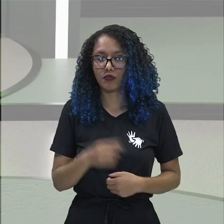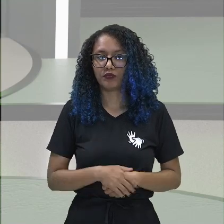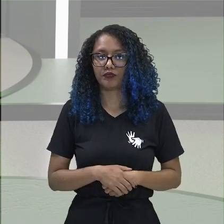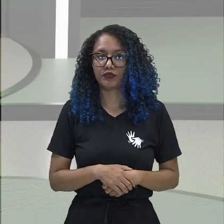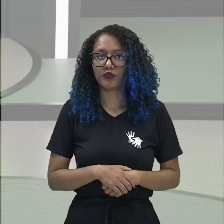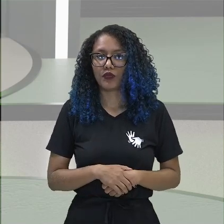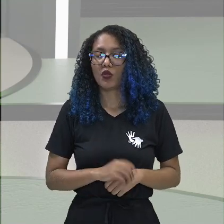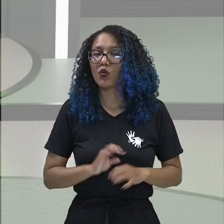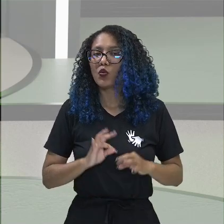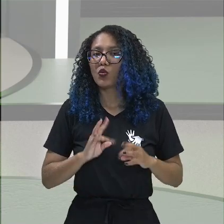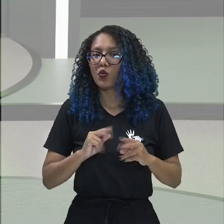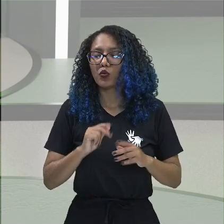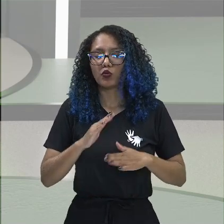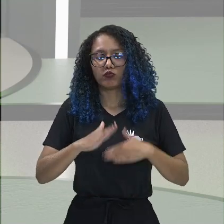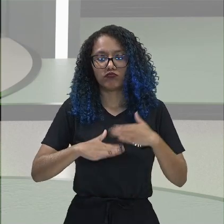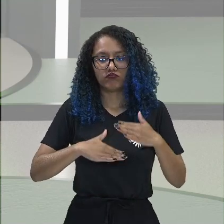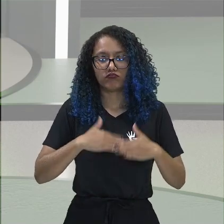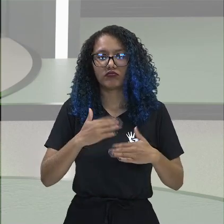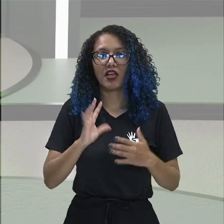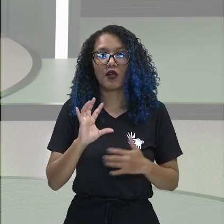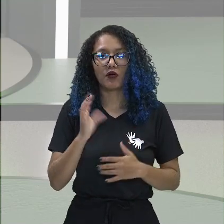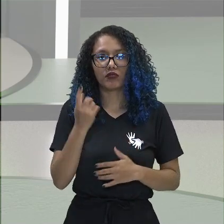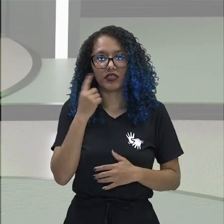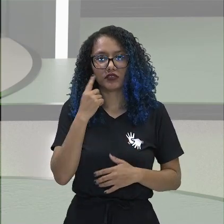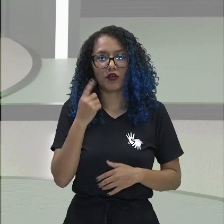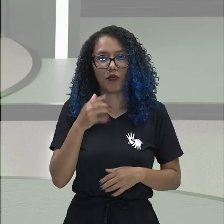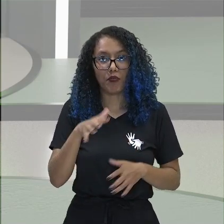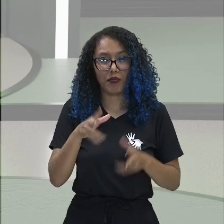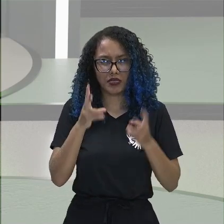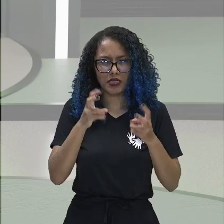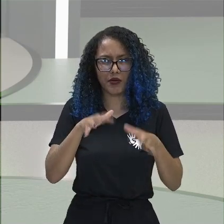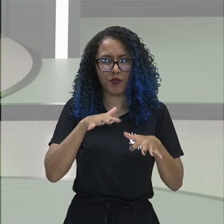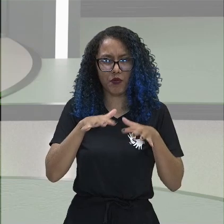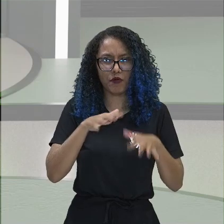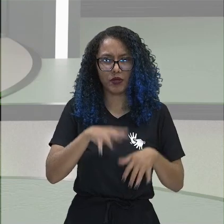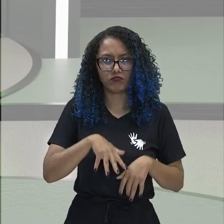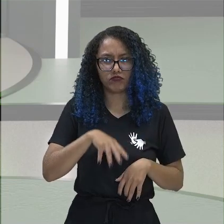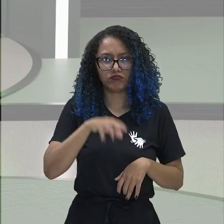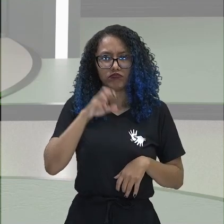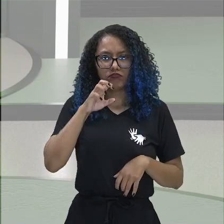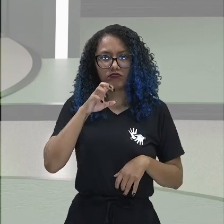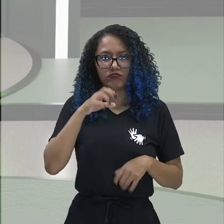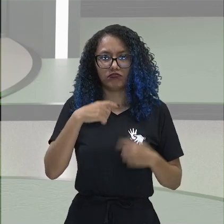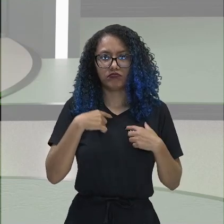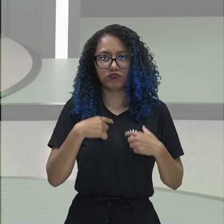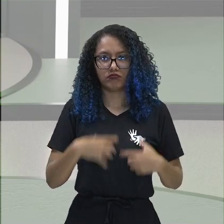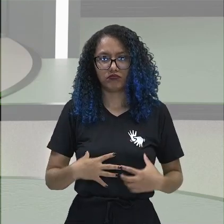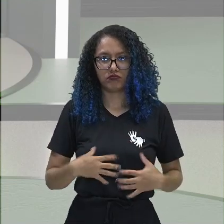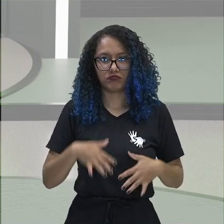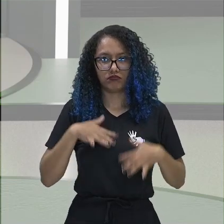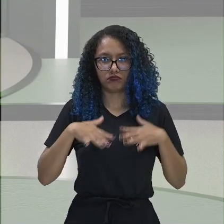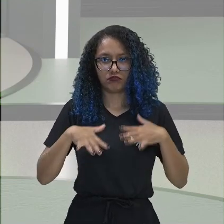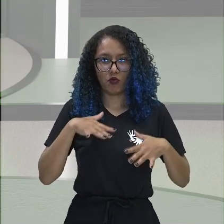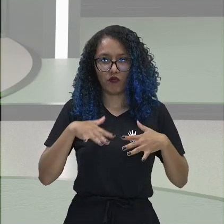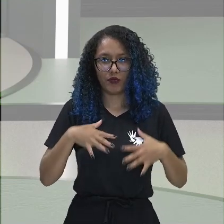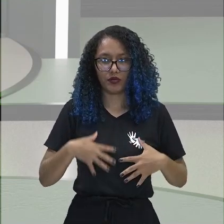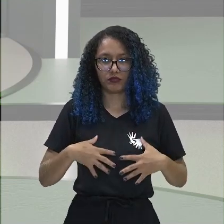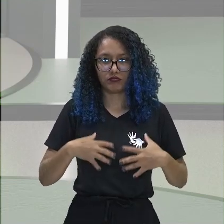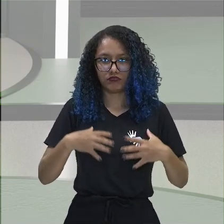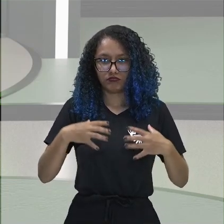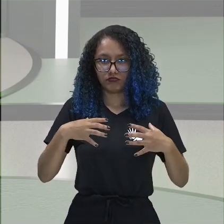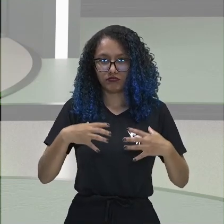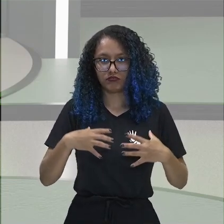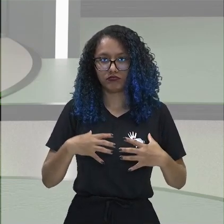processo ocorrendo, ó, veja a movimentação aí dos pulmões, né? Essa movimentação